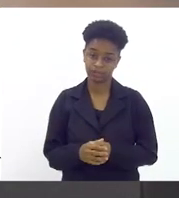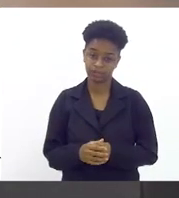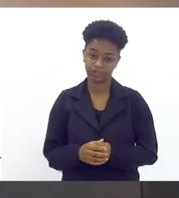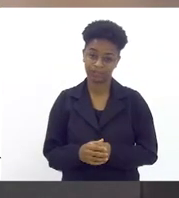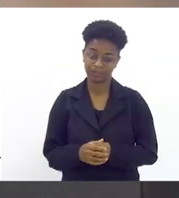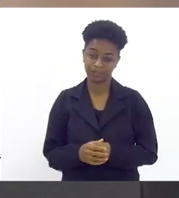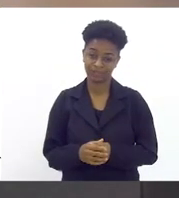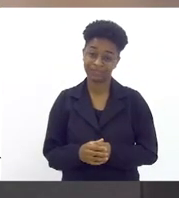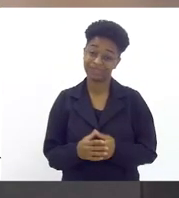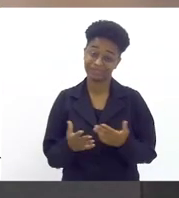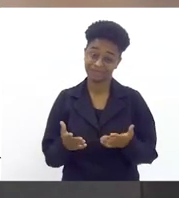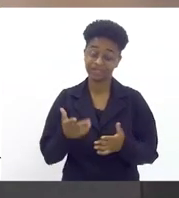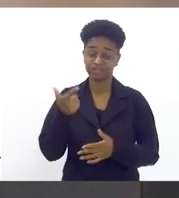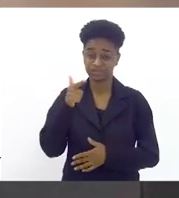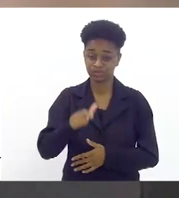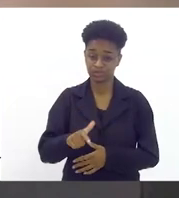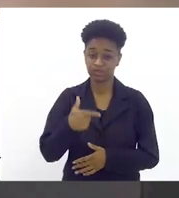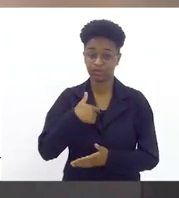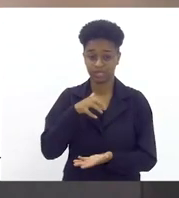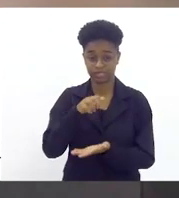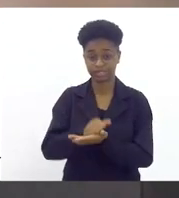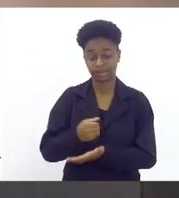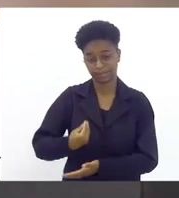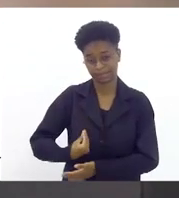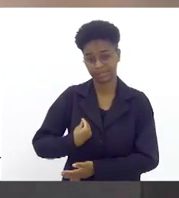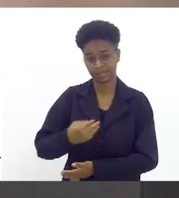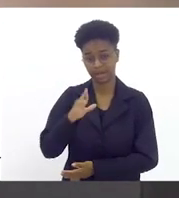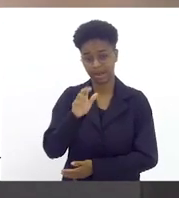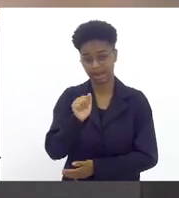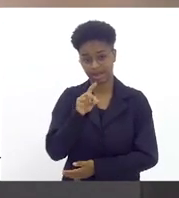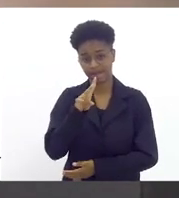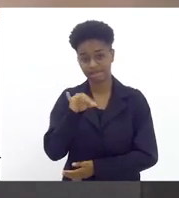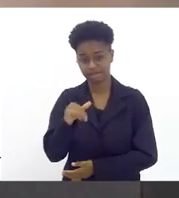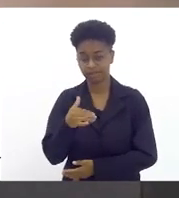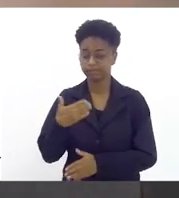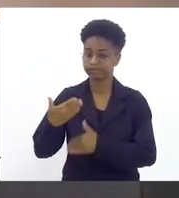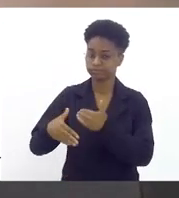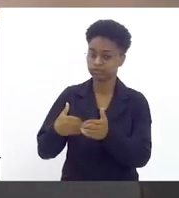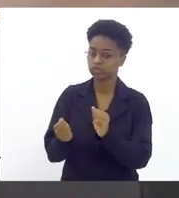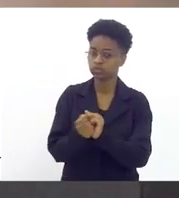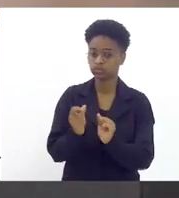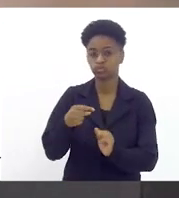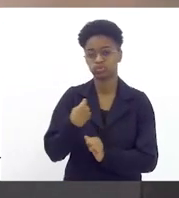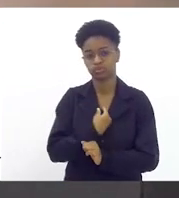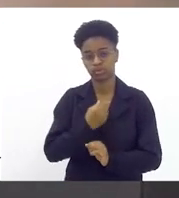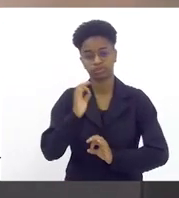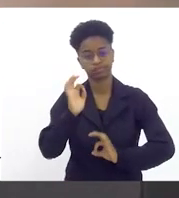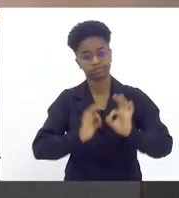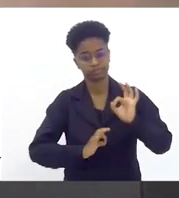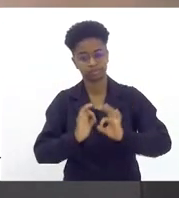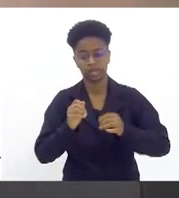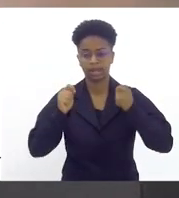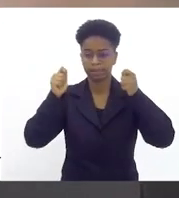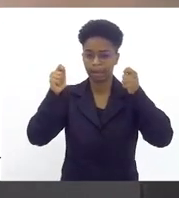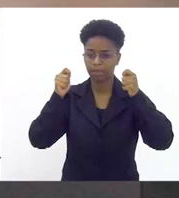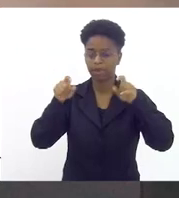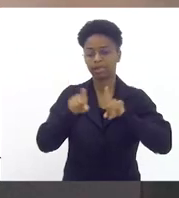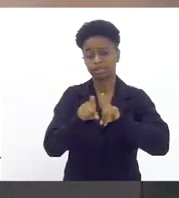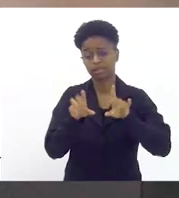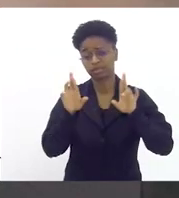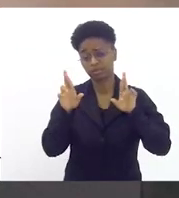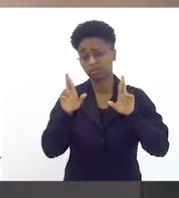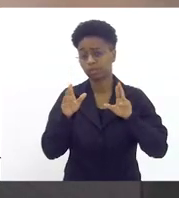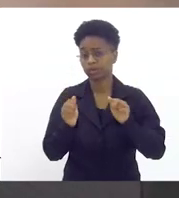Enfim, queria mais uma vez registrar a presença do Ravi, um querido que esteve conosco construindo a nossa campanha, que eu espero que esteja aqui construindo a nossa mandata